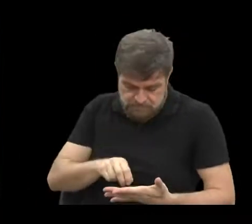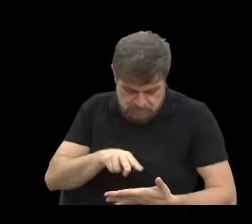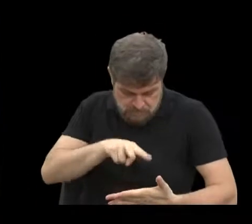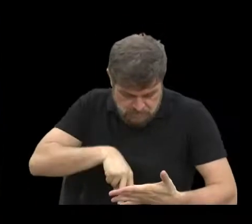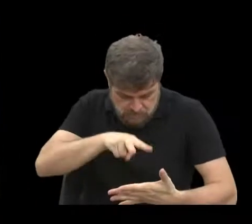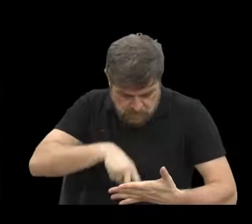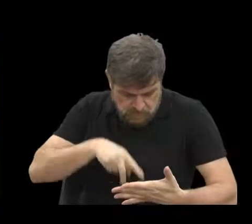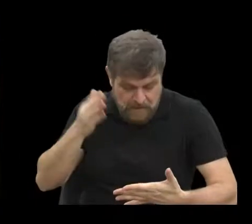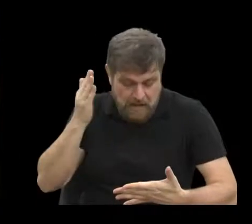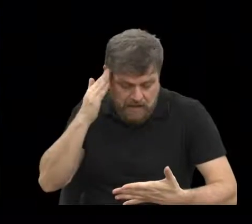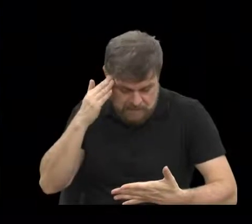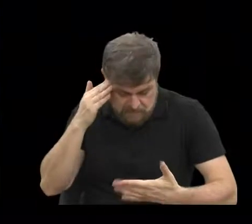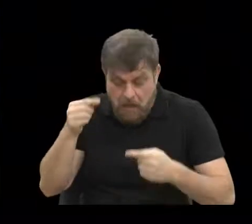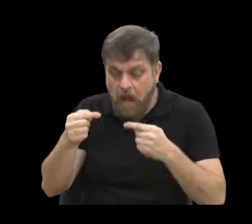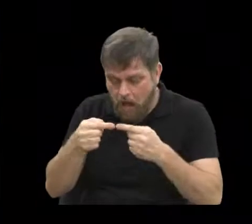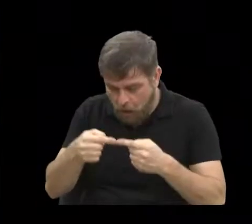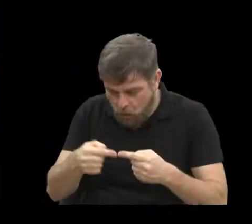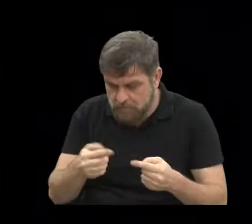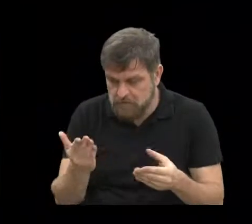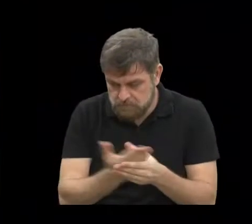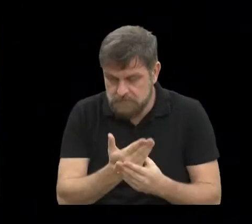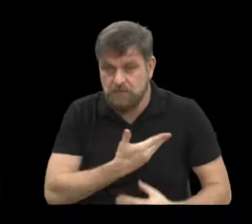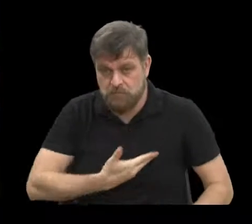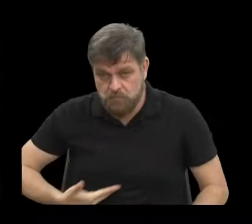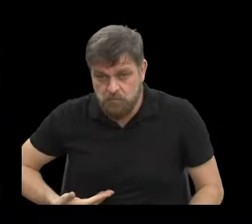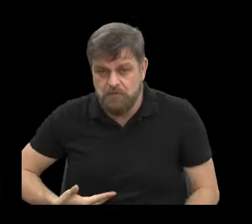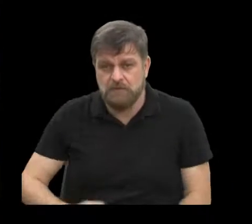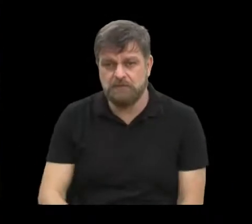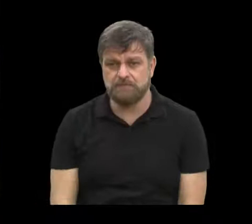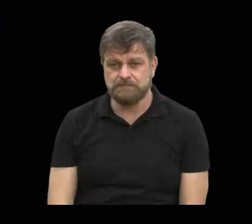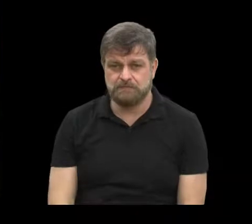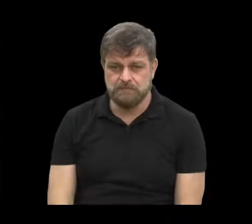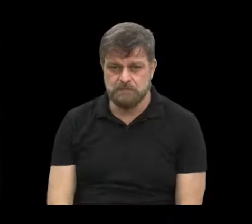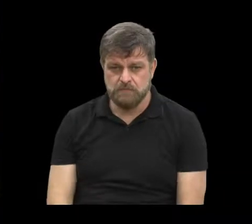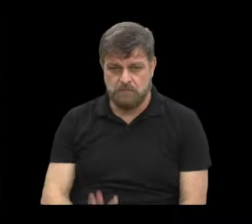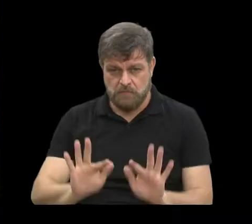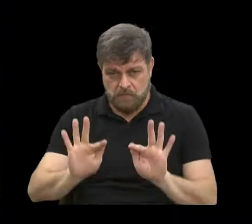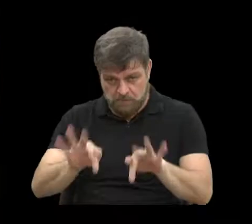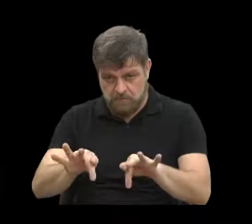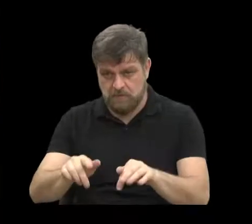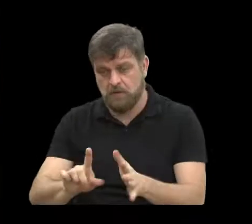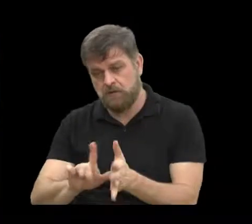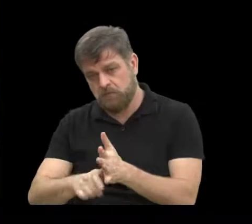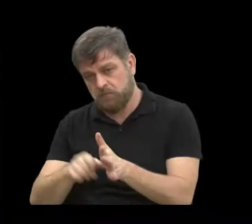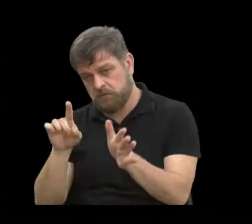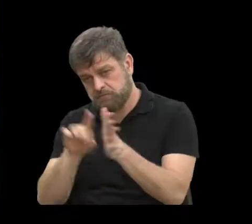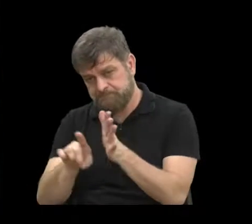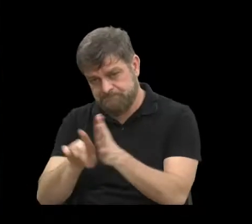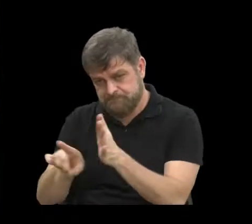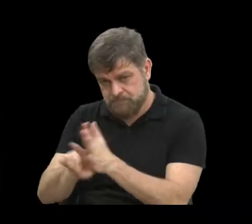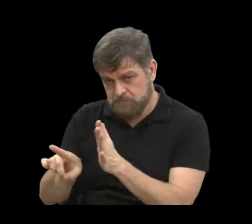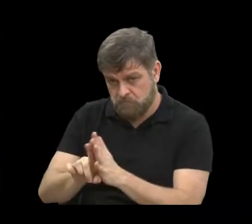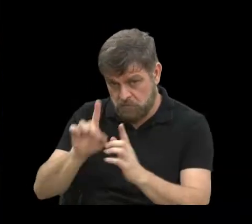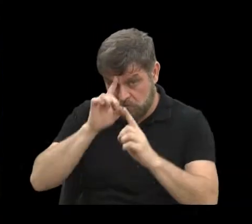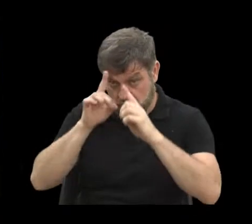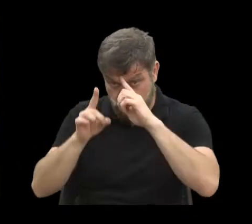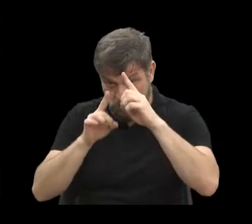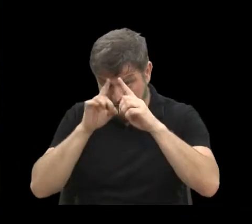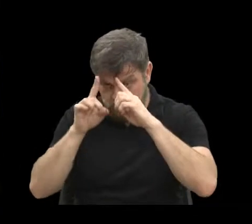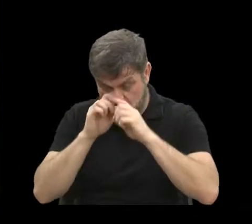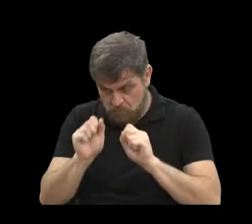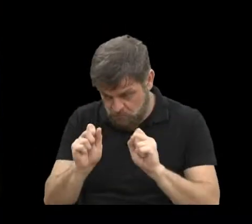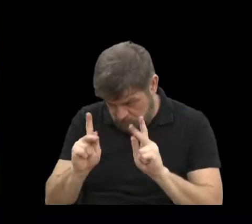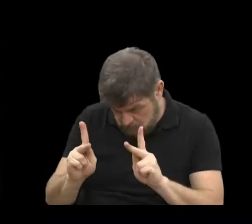link com a ação civil pública, ok? Ao final, a gente abre para perguntas, se houver dúvidas, tá